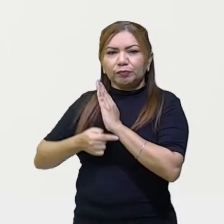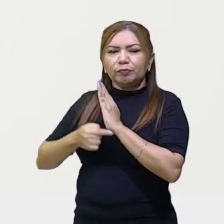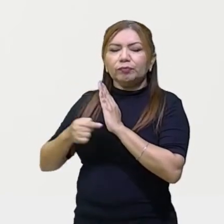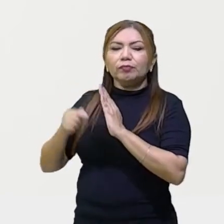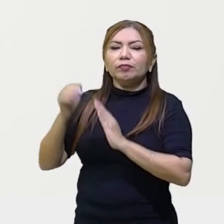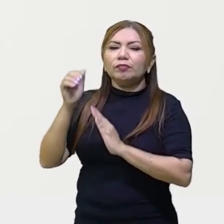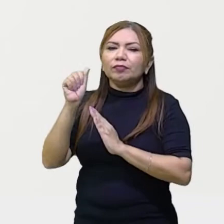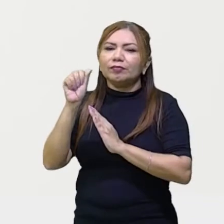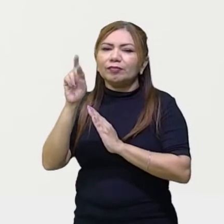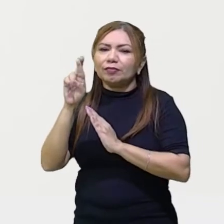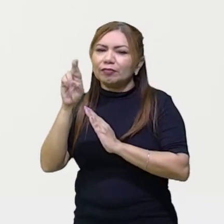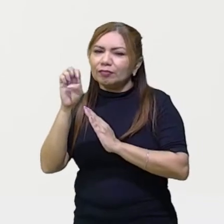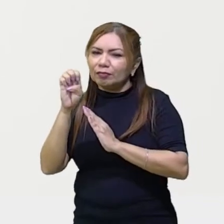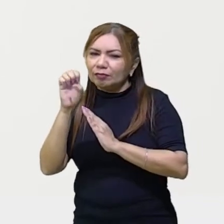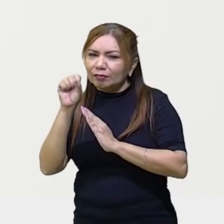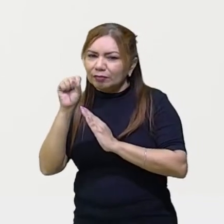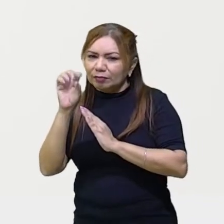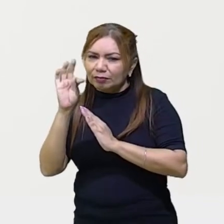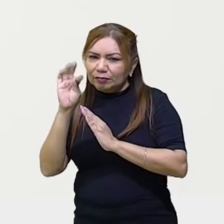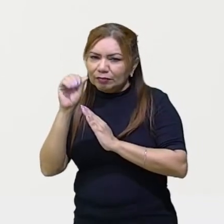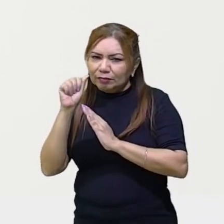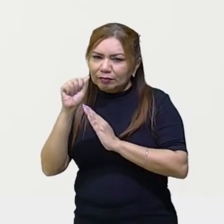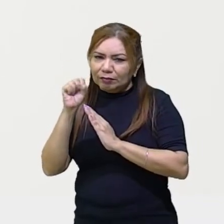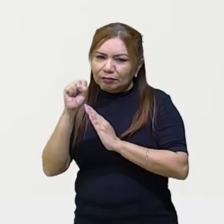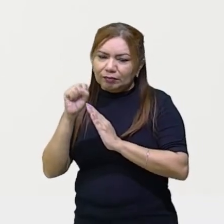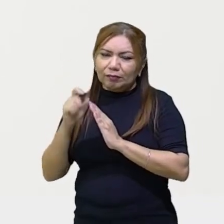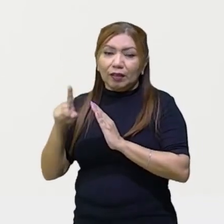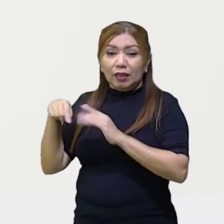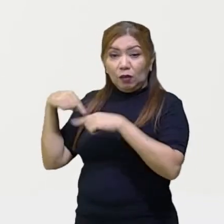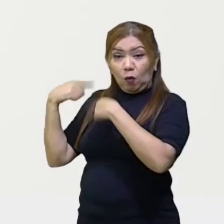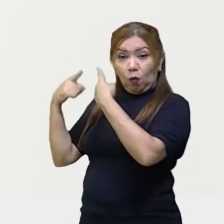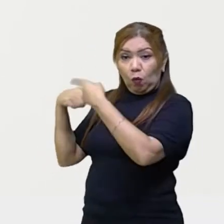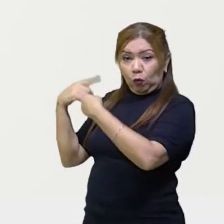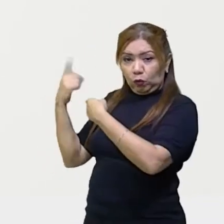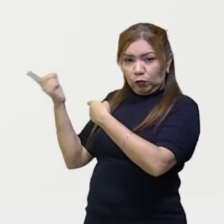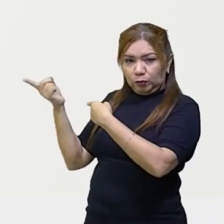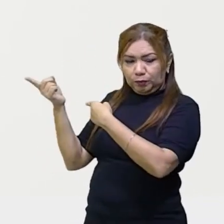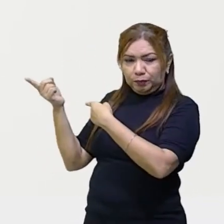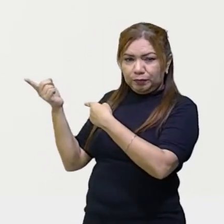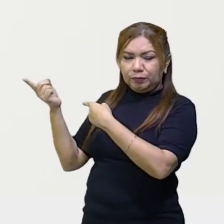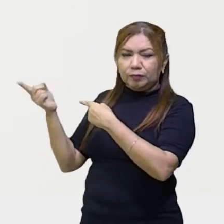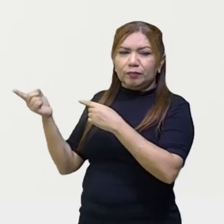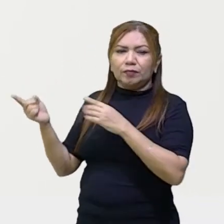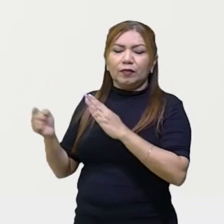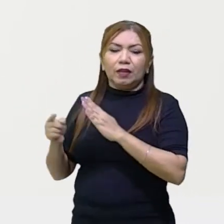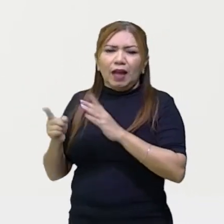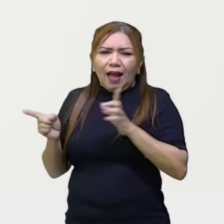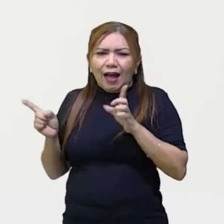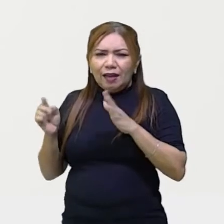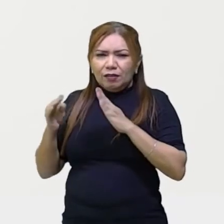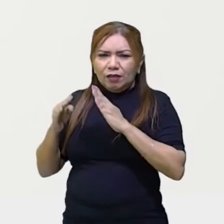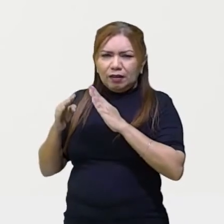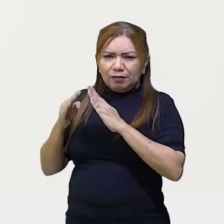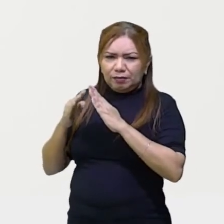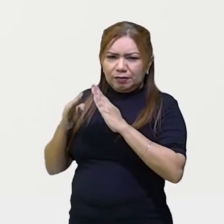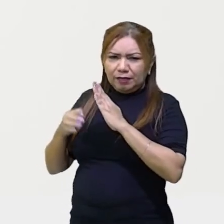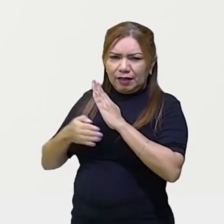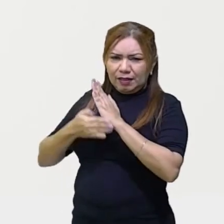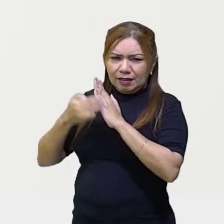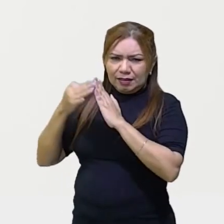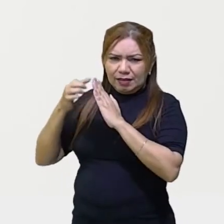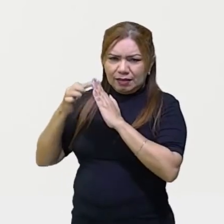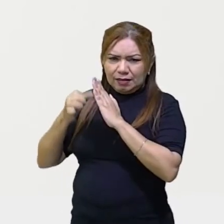poliedro e quando as arestas se encontram Olha só as arestas voltando aqui para as